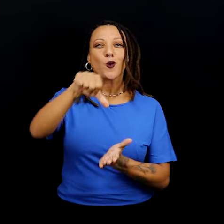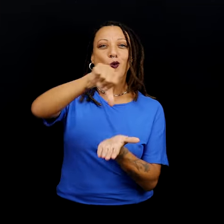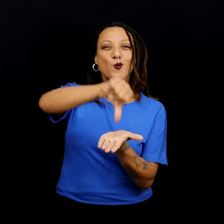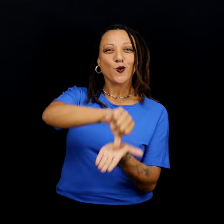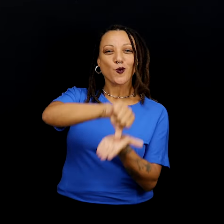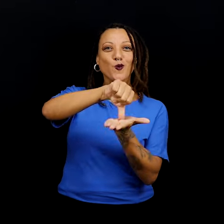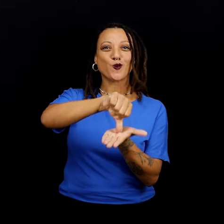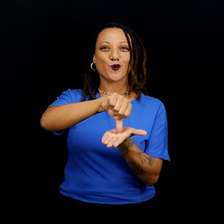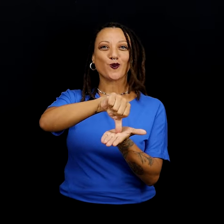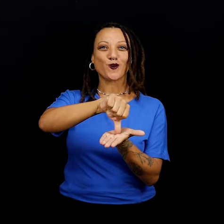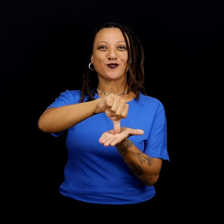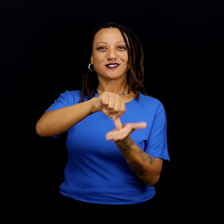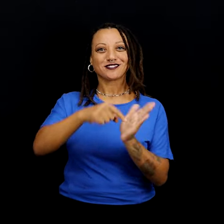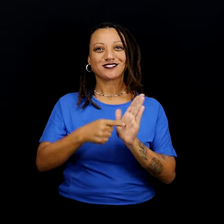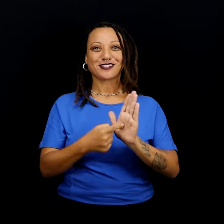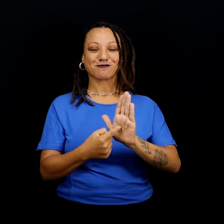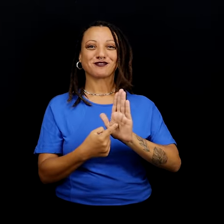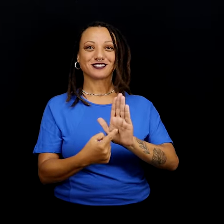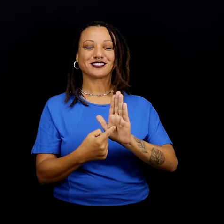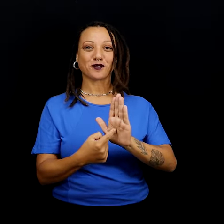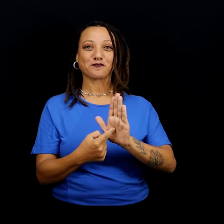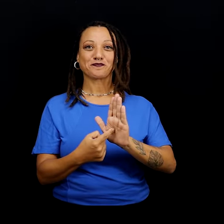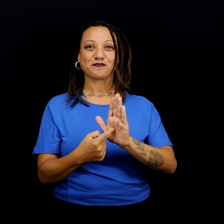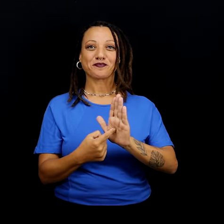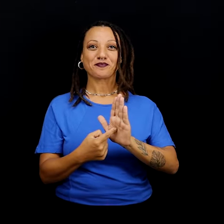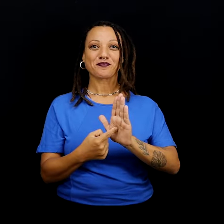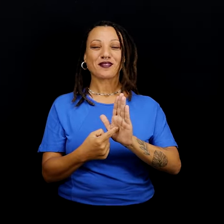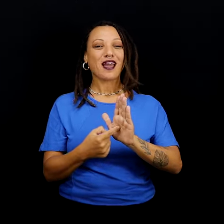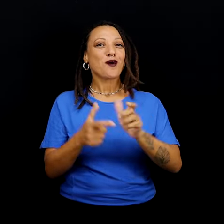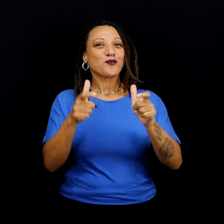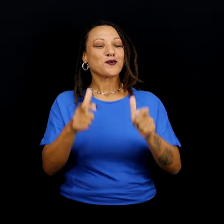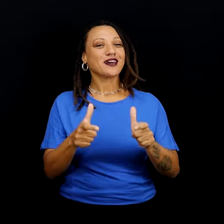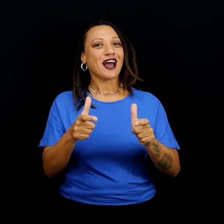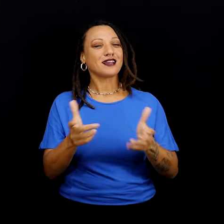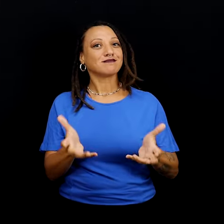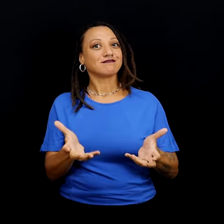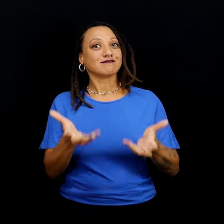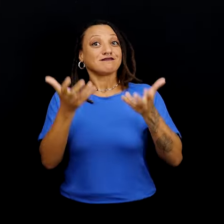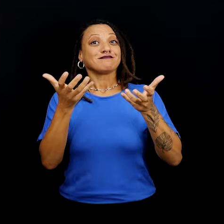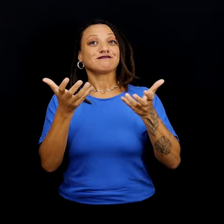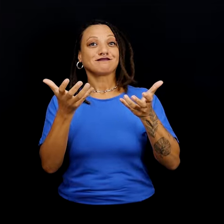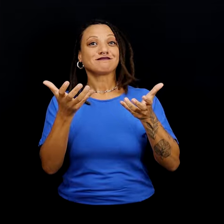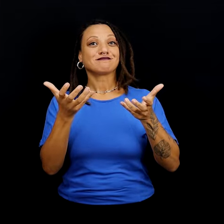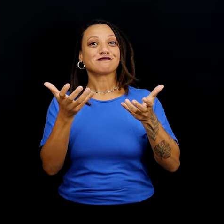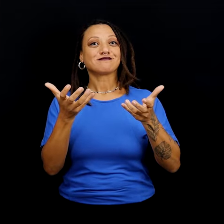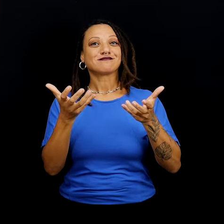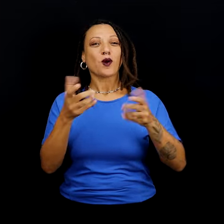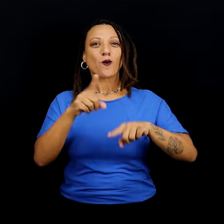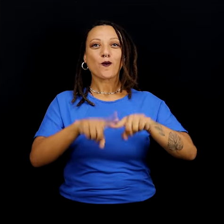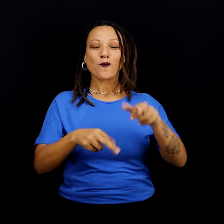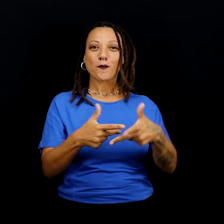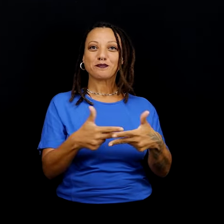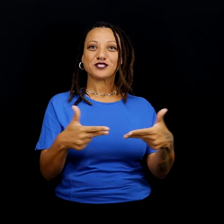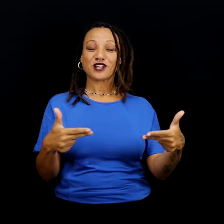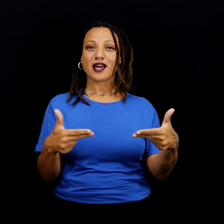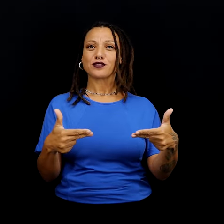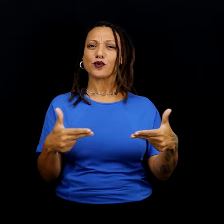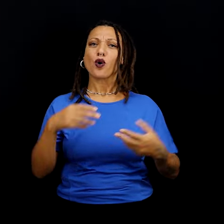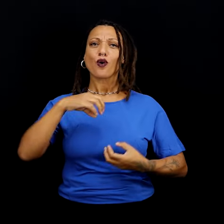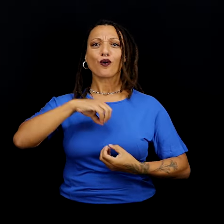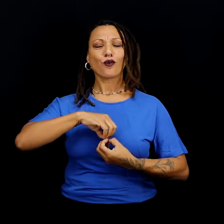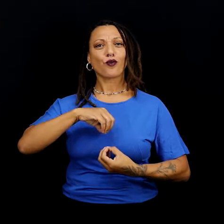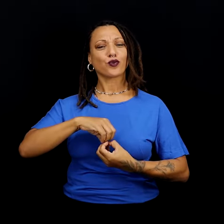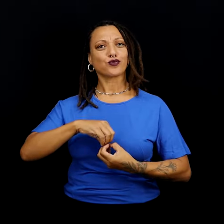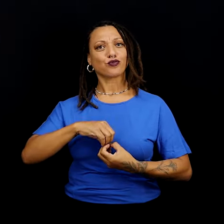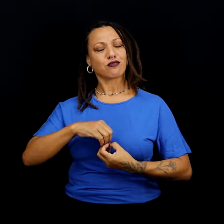né, da exposição, que é uma espécie de um altar, né, feito a um objeto que